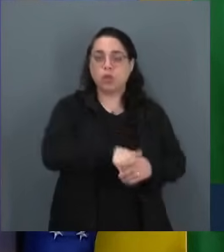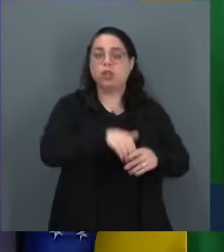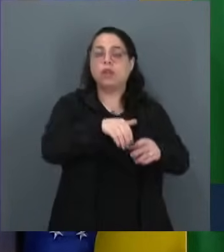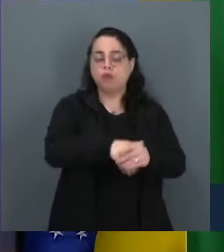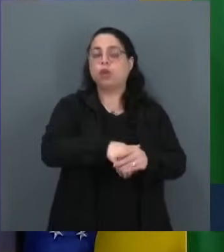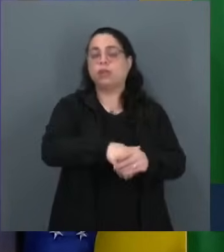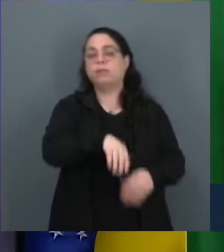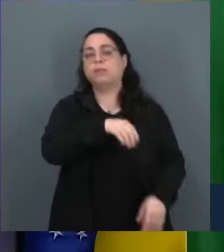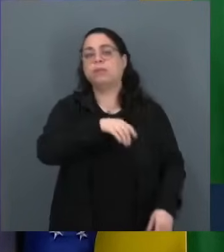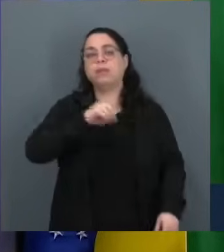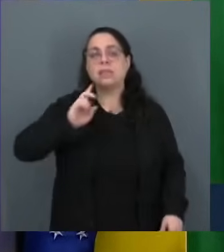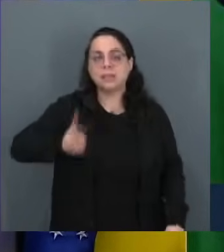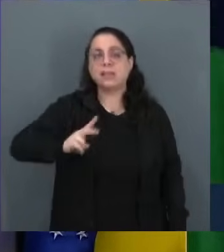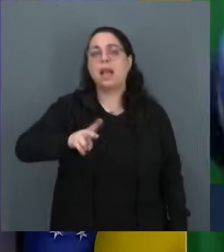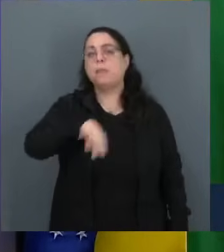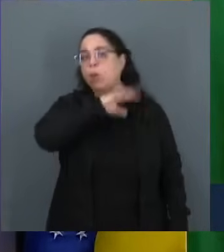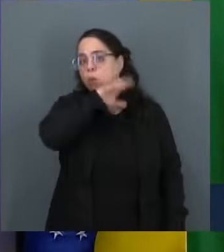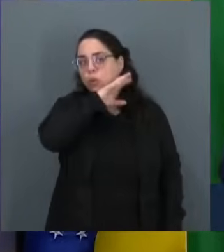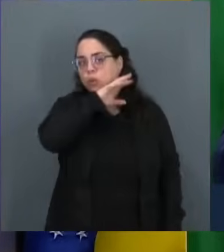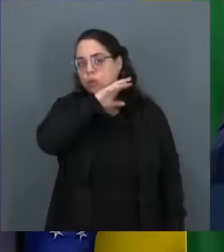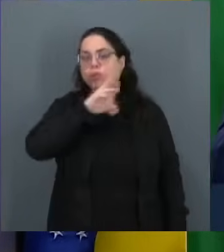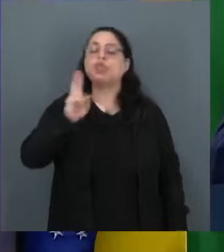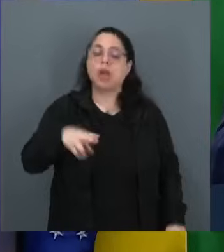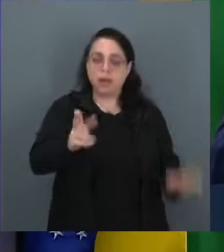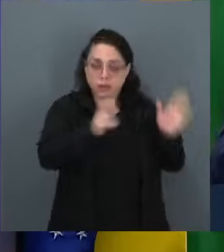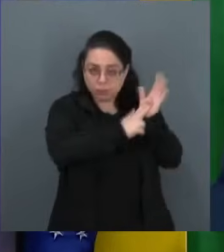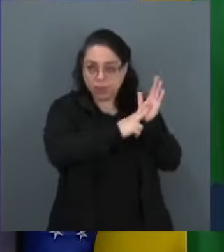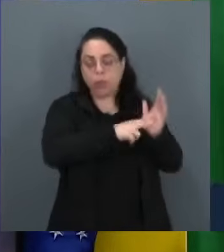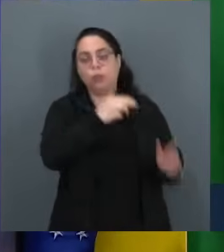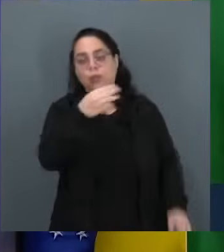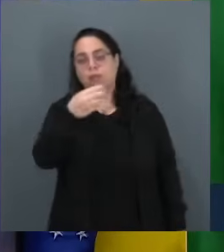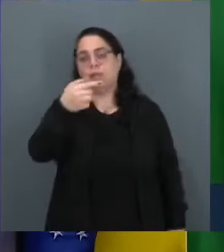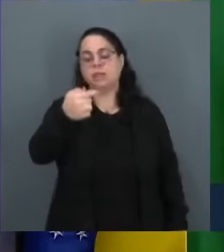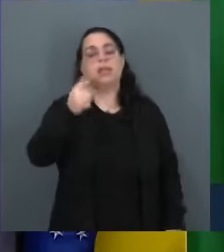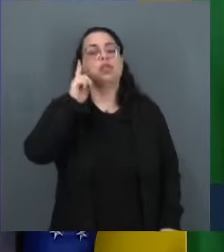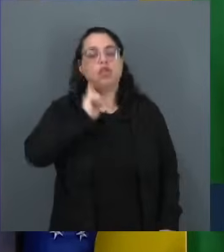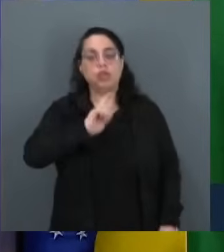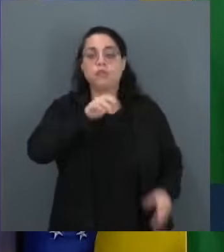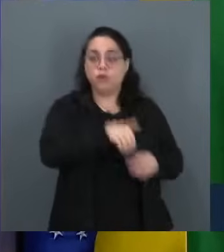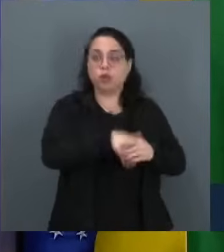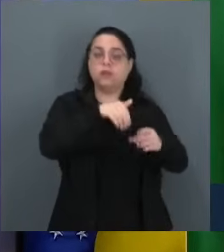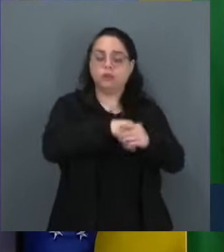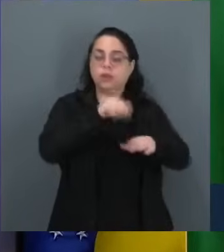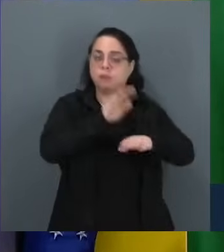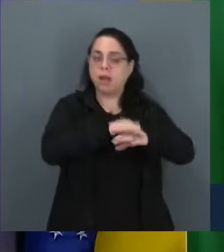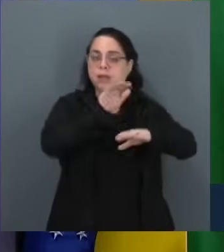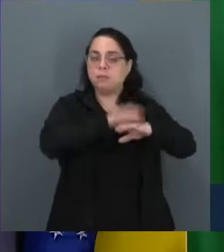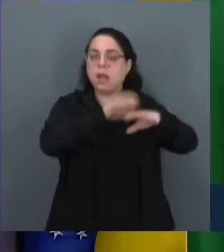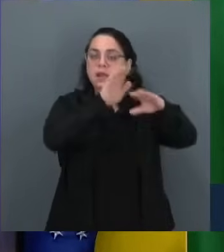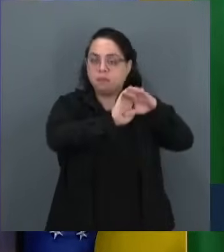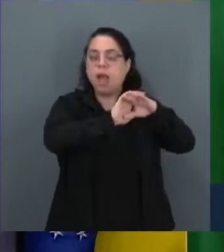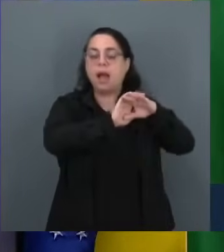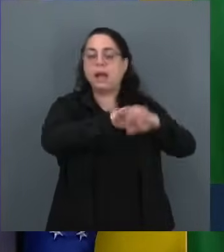que assumiu, há 37 dias, bota imposto. Aí agora, para passar